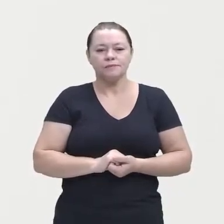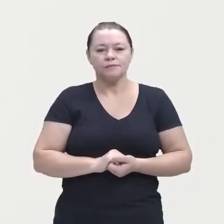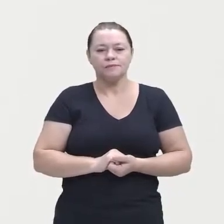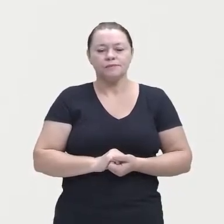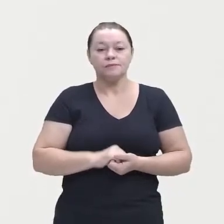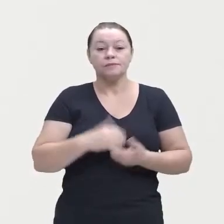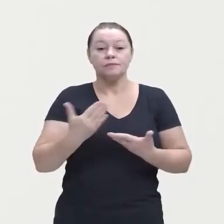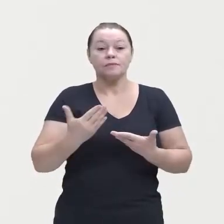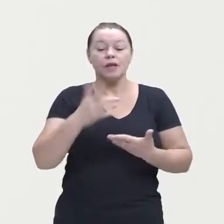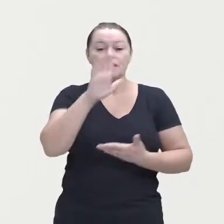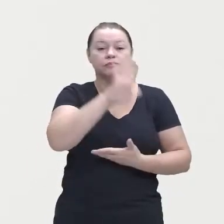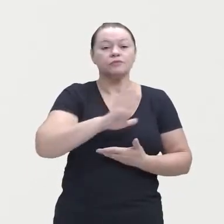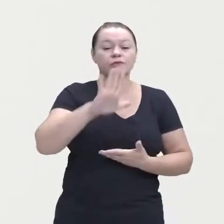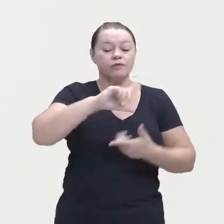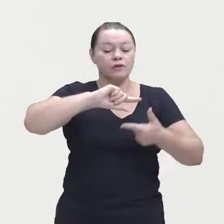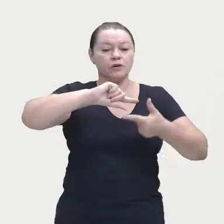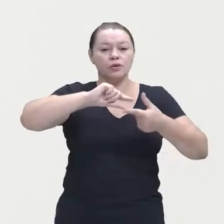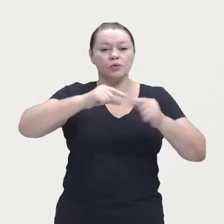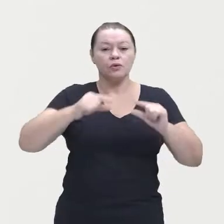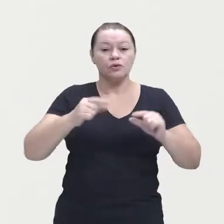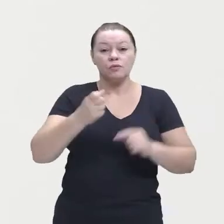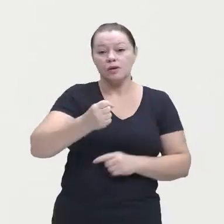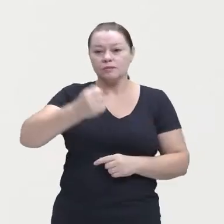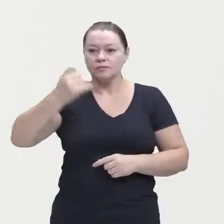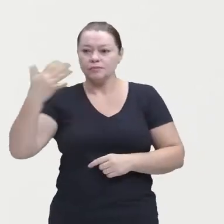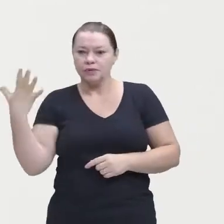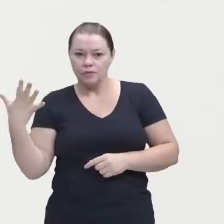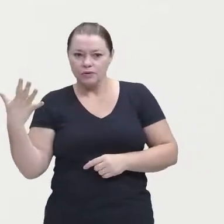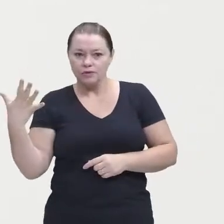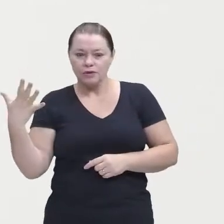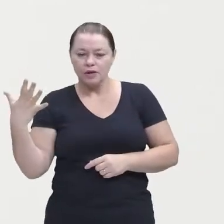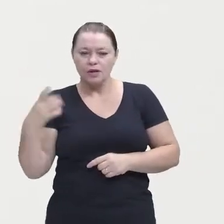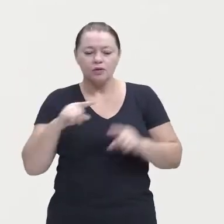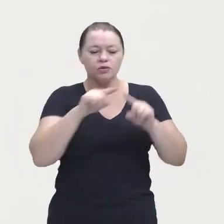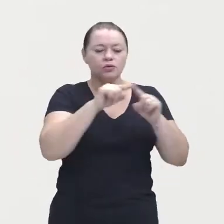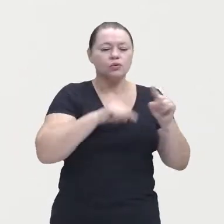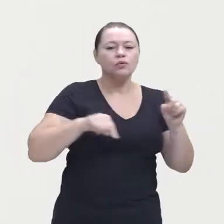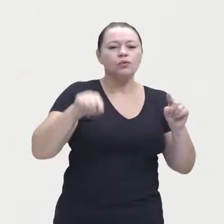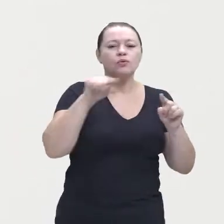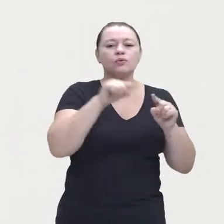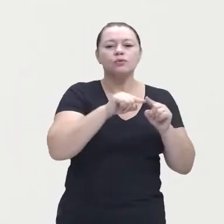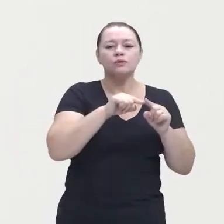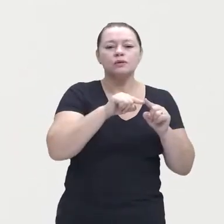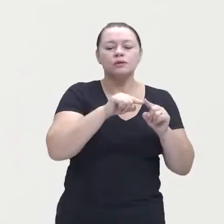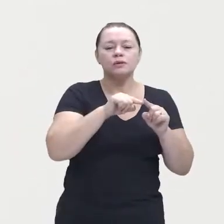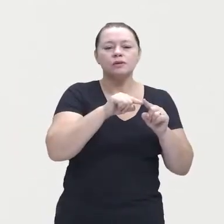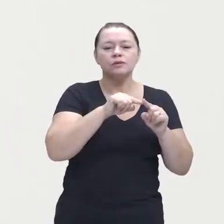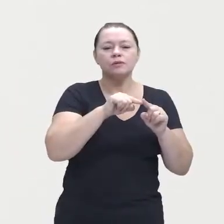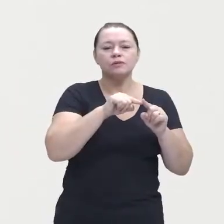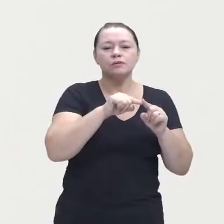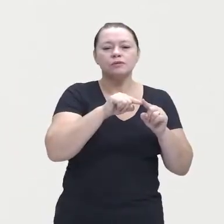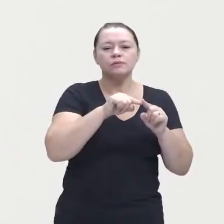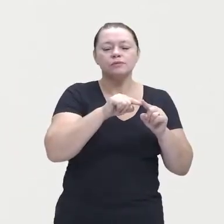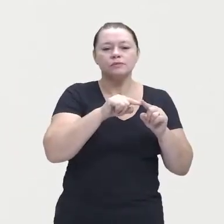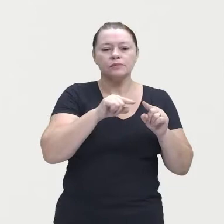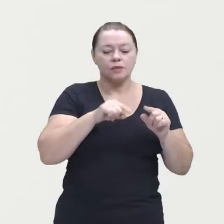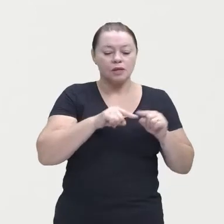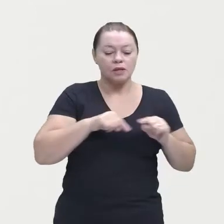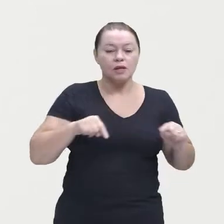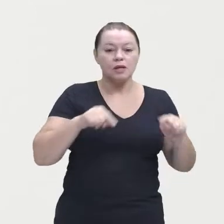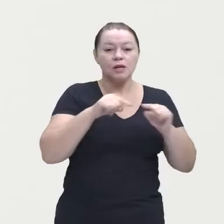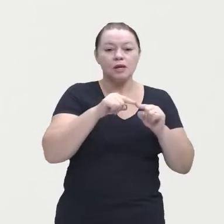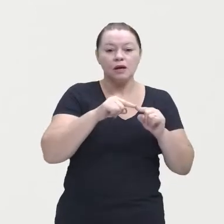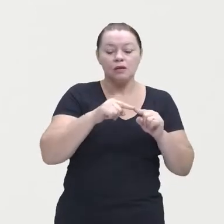Figura geométrica, quantidade. Círculo. Figura geométrica, triângulo,